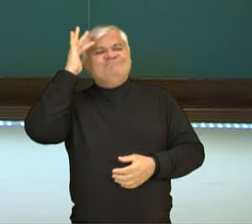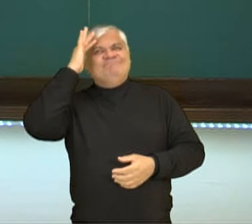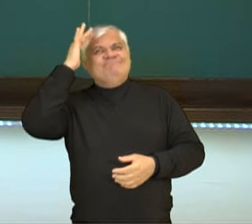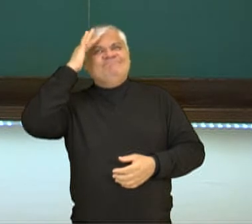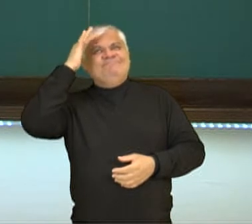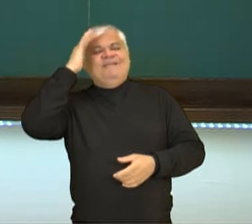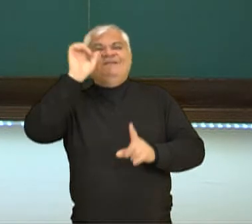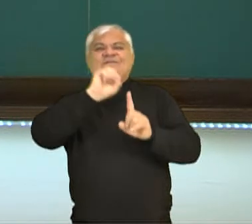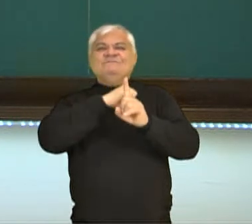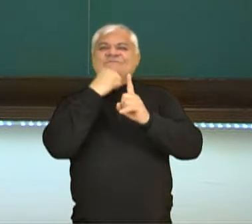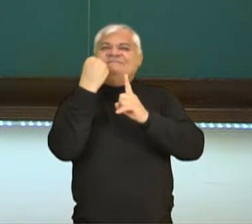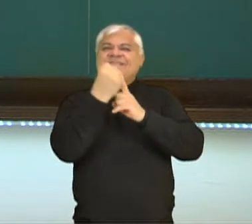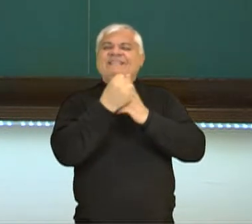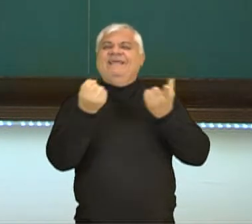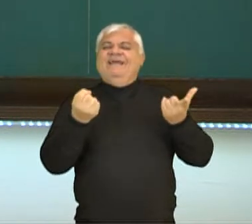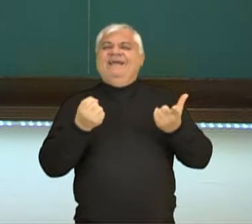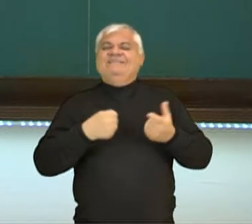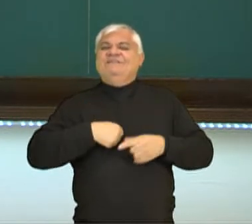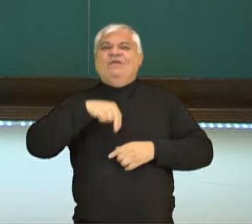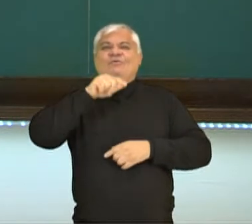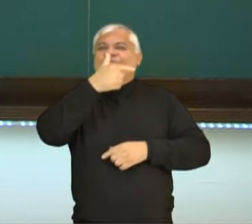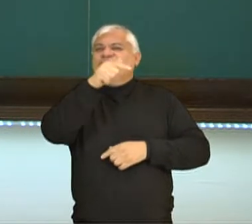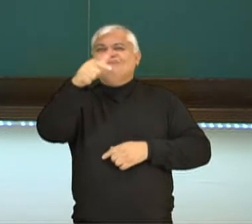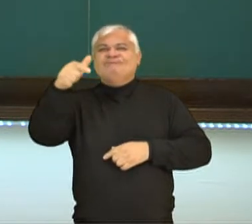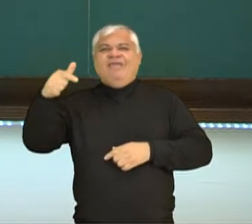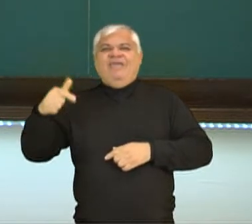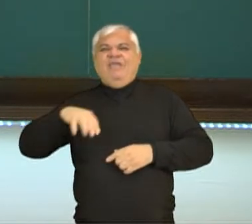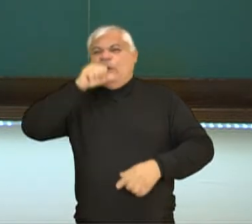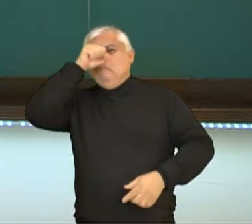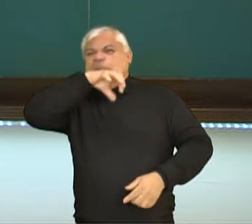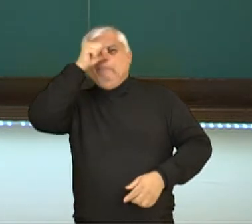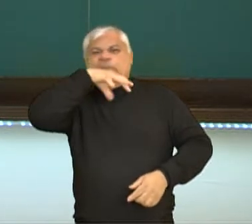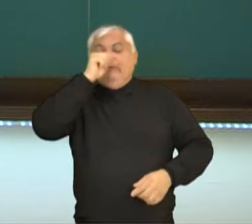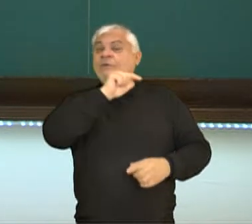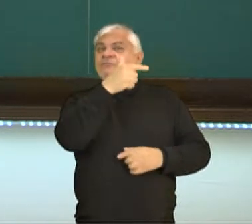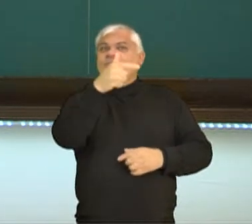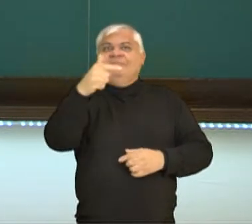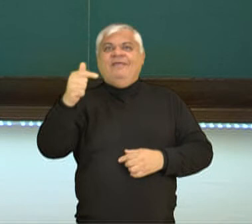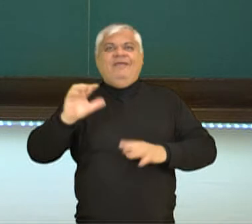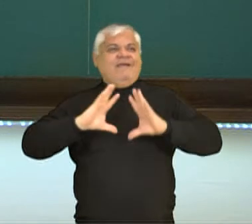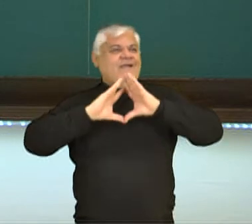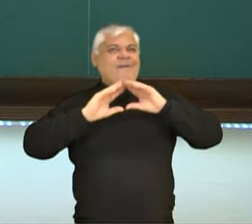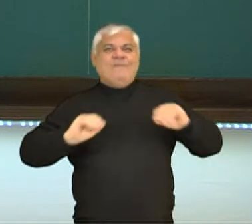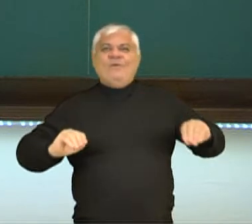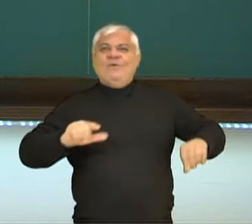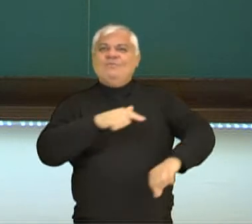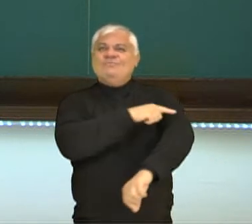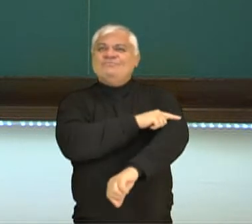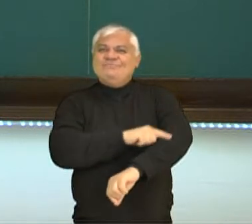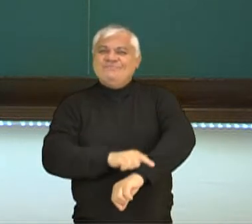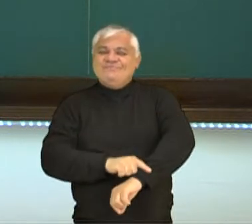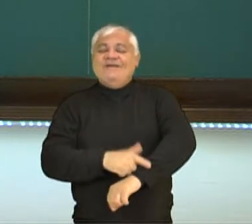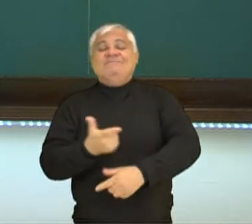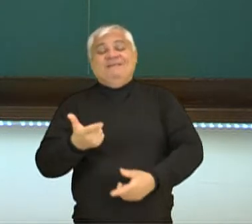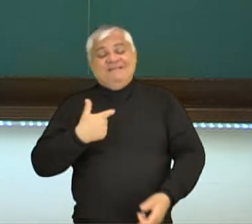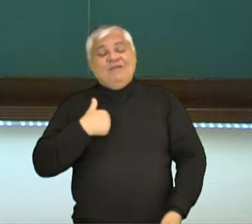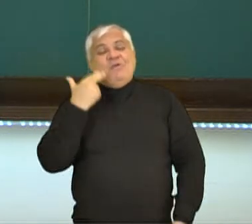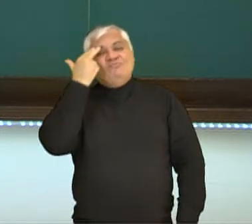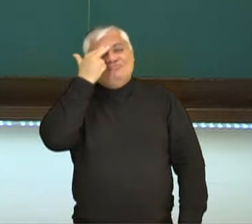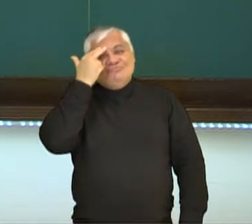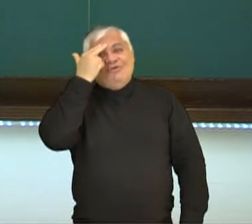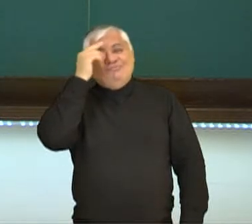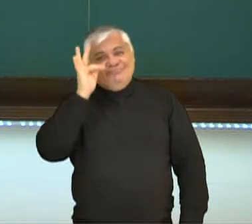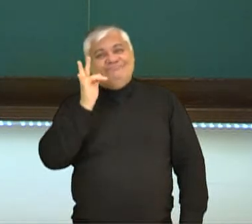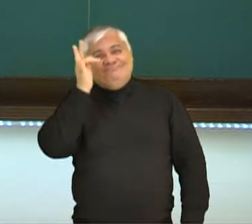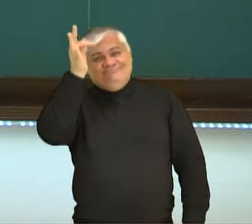uma sociedade em que não haveria mais comportamentos indesejáveis, mas isso é praticamente uma utopia, né?